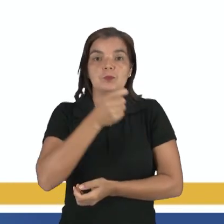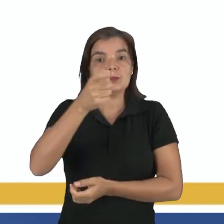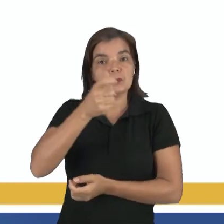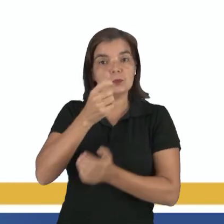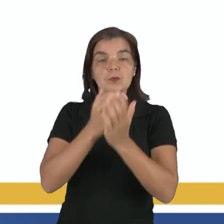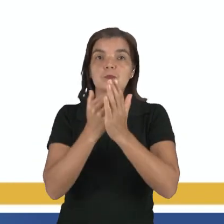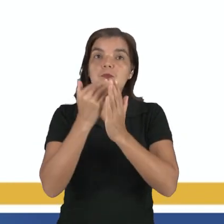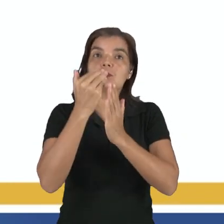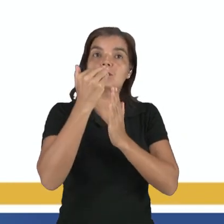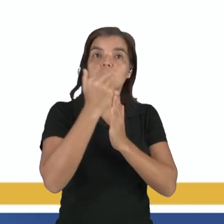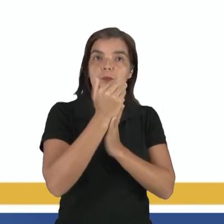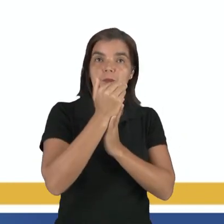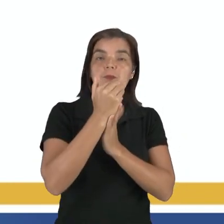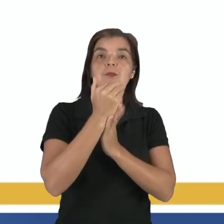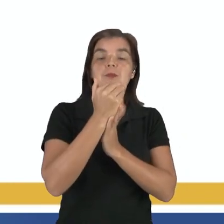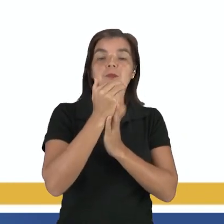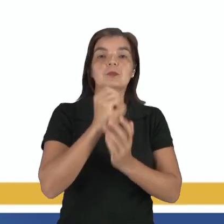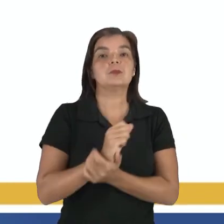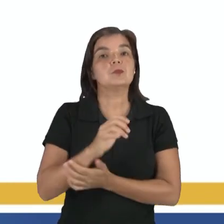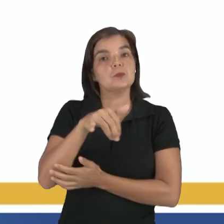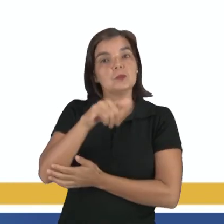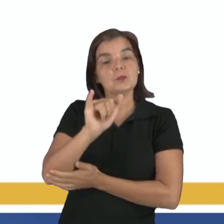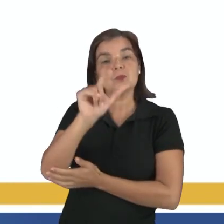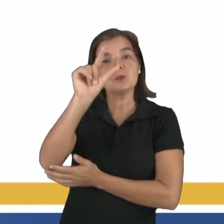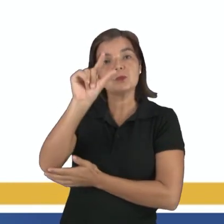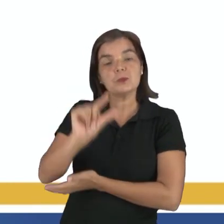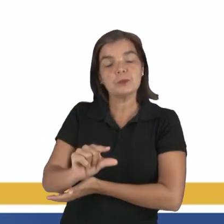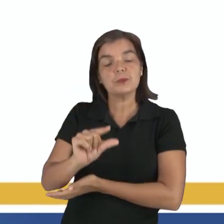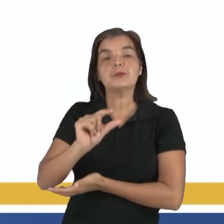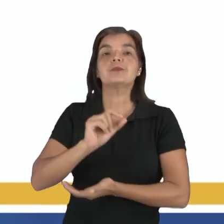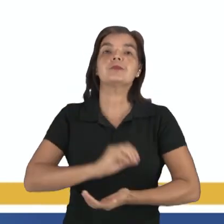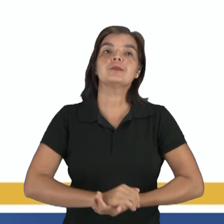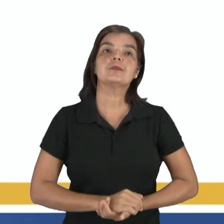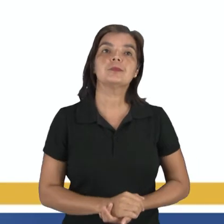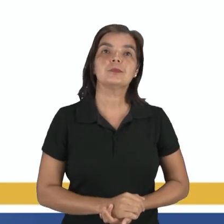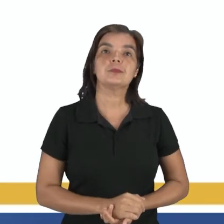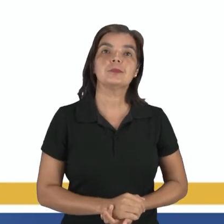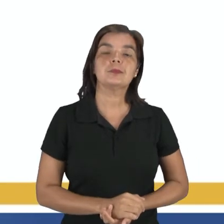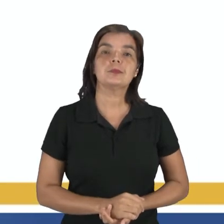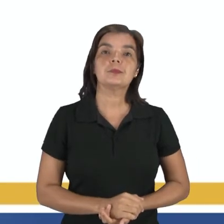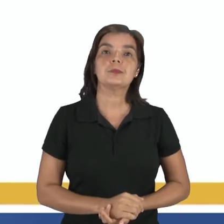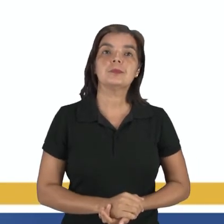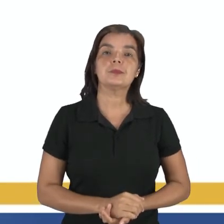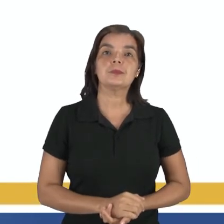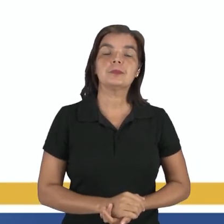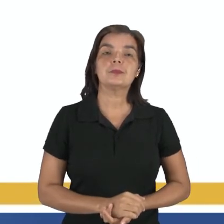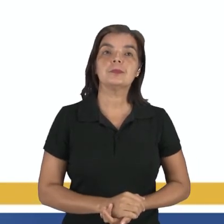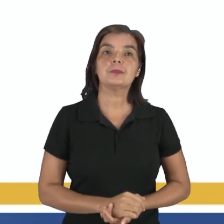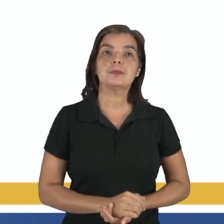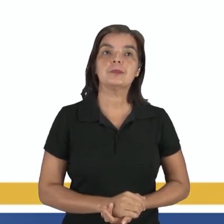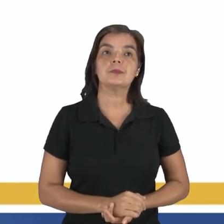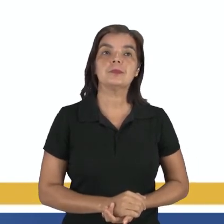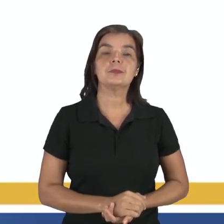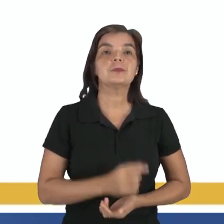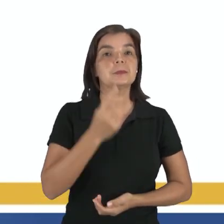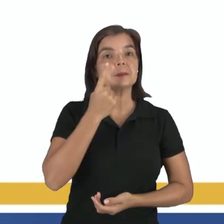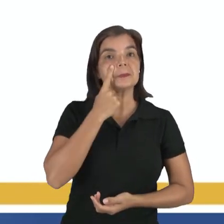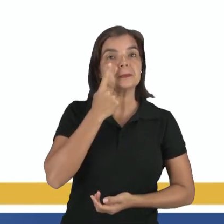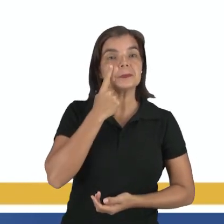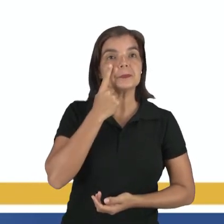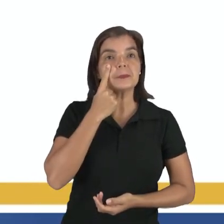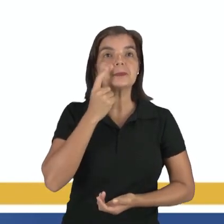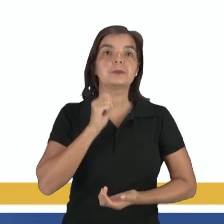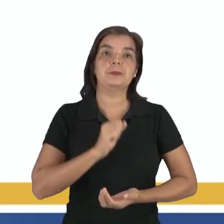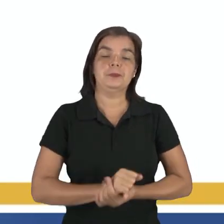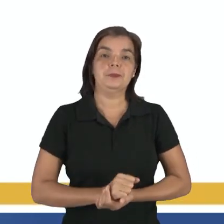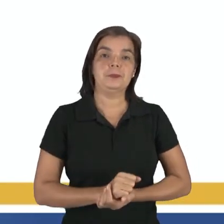momentos em que os valores de x aumentam, os valores de y, os valores de y diminuem.